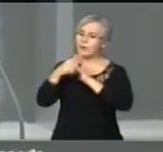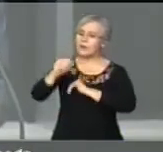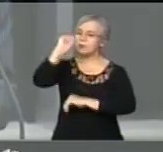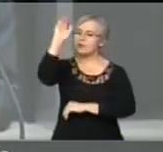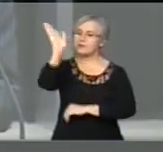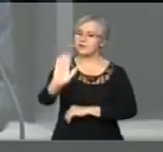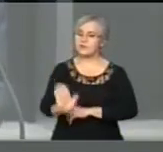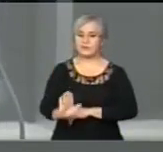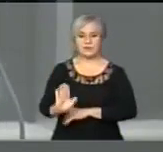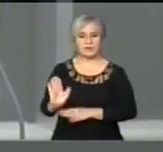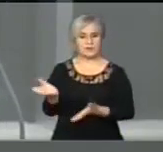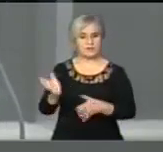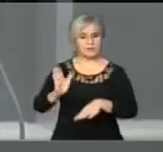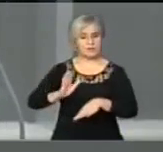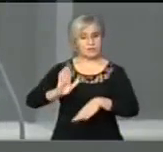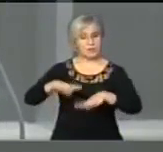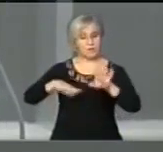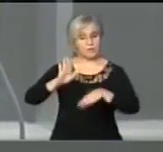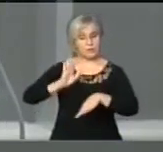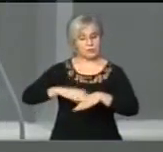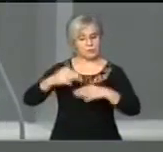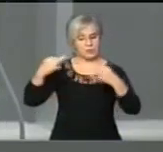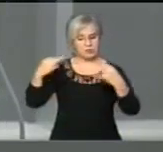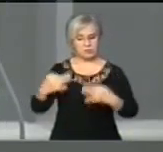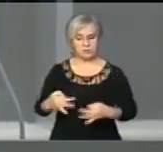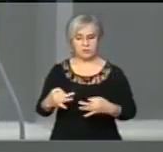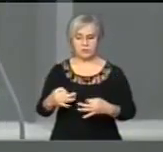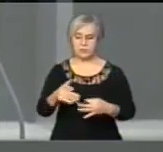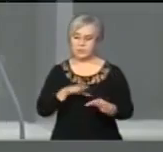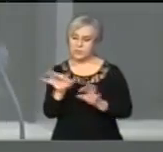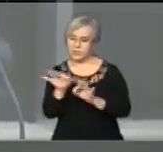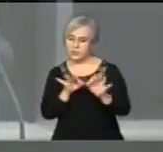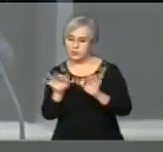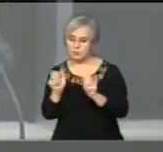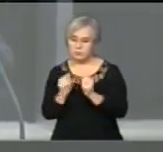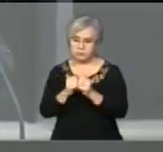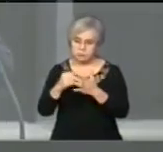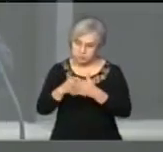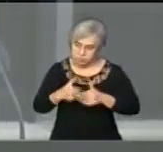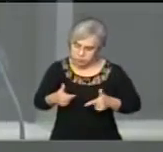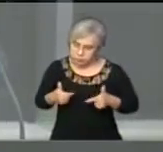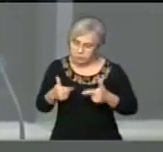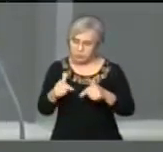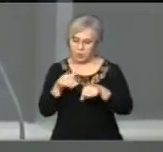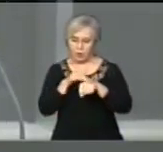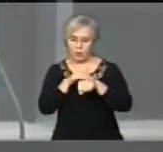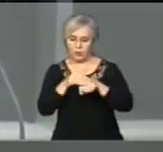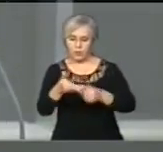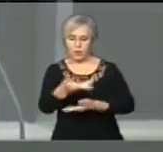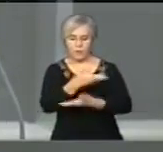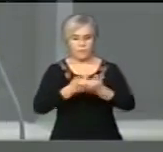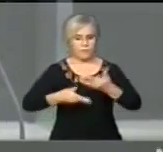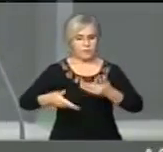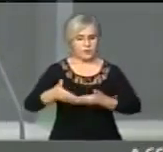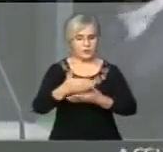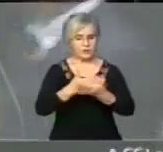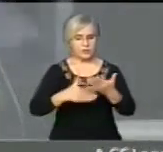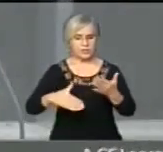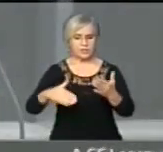talvez os mais brasileiros dos brasileiros, esteja se organizando, dialogando com o mundo